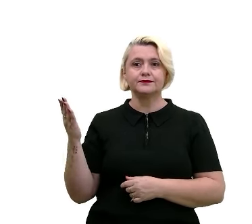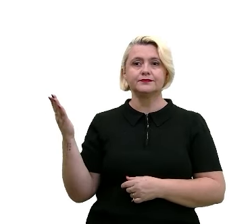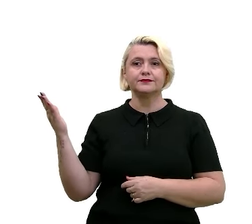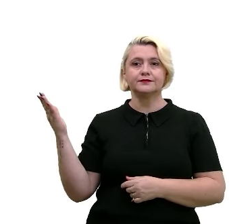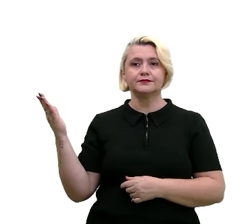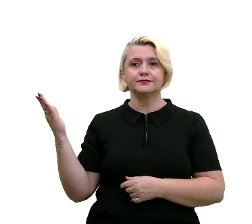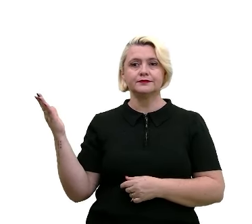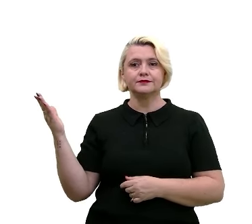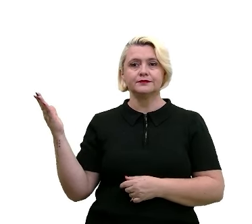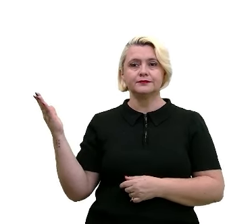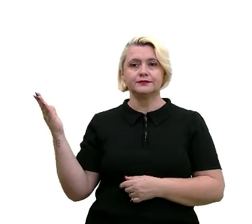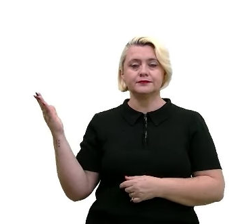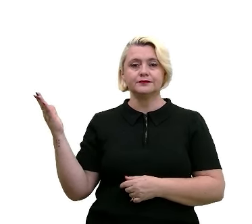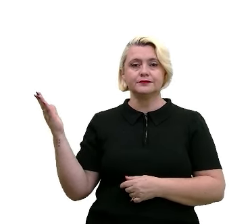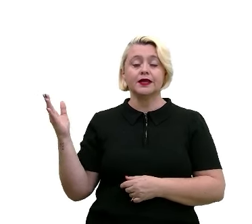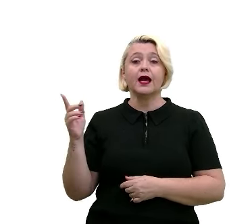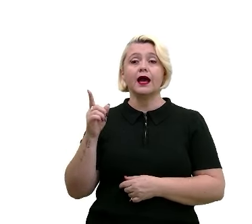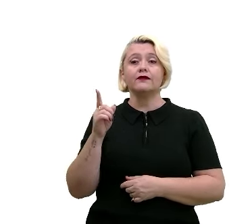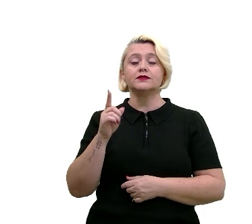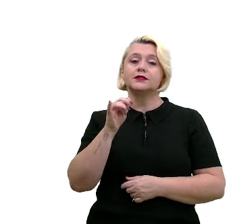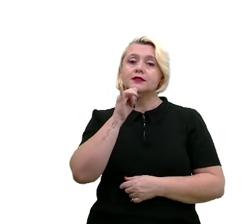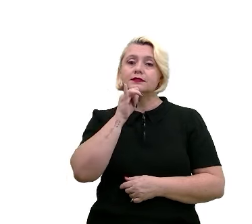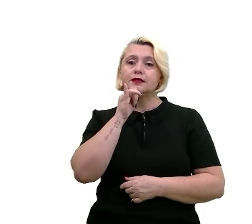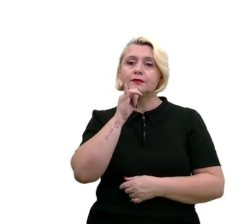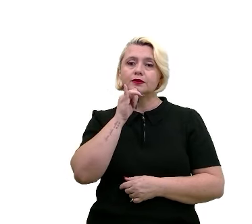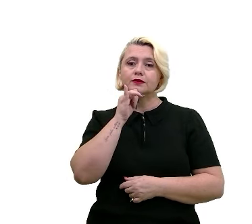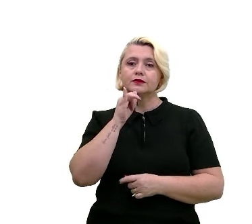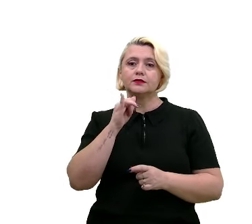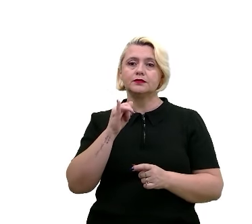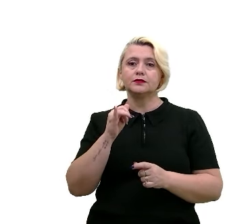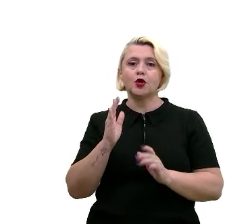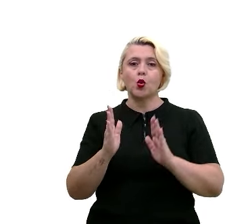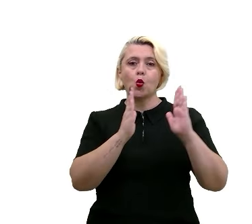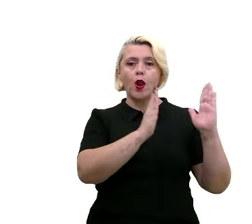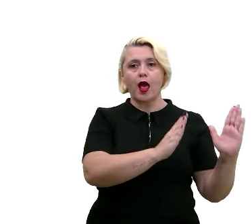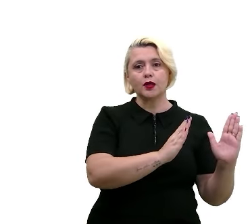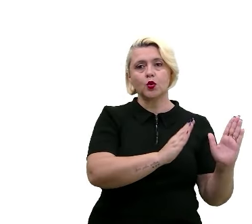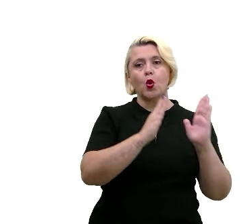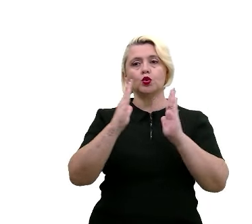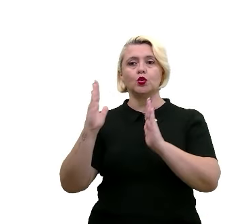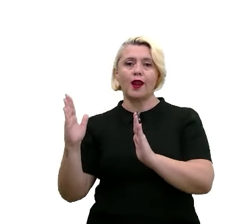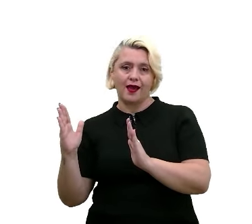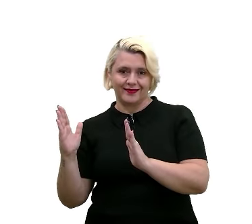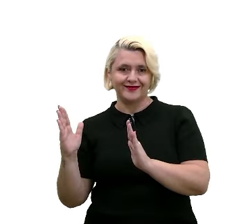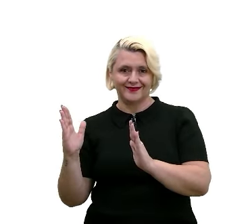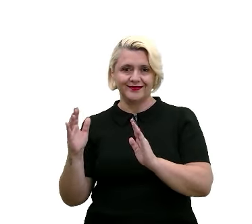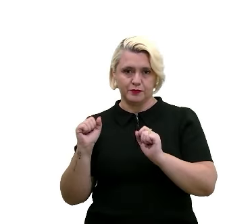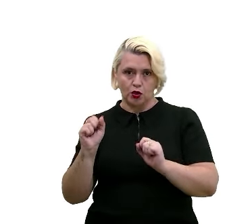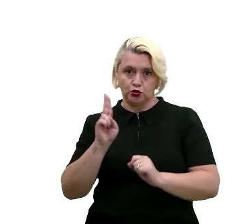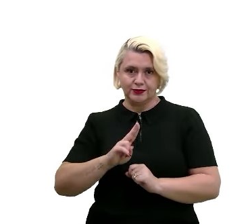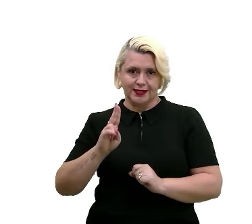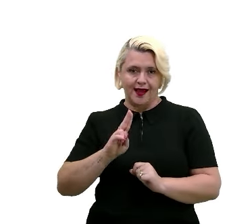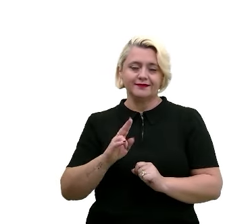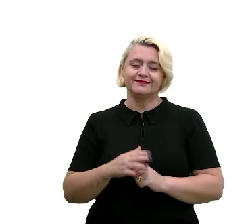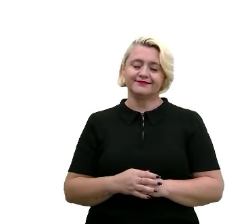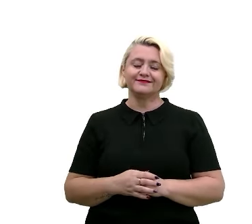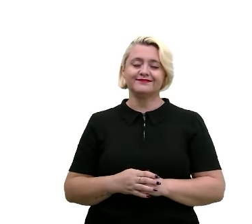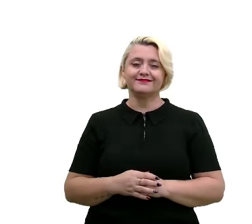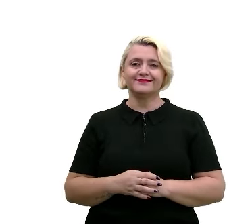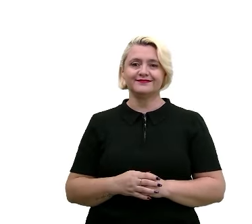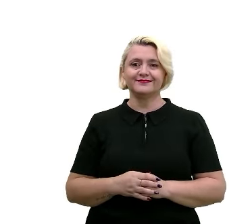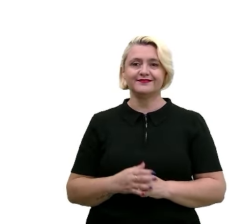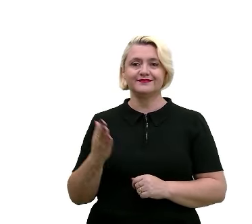depois você usa por outro lado, porém, contudo, todavia,